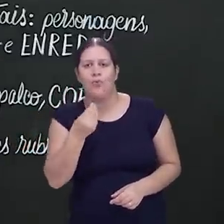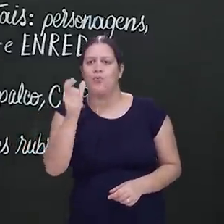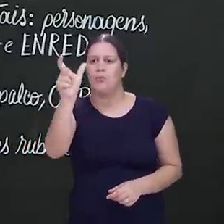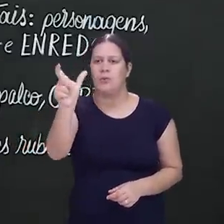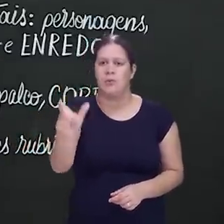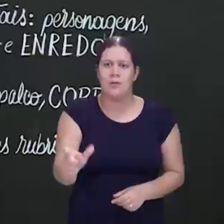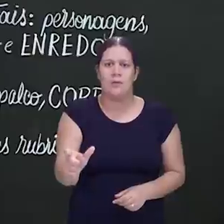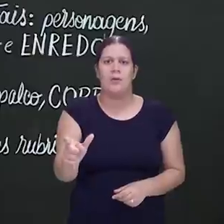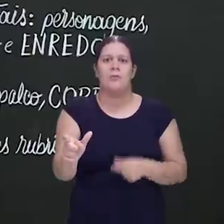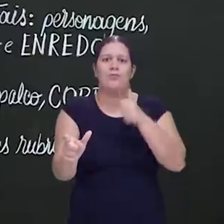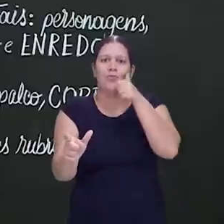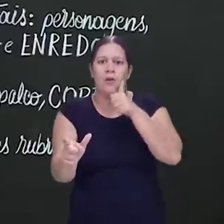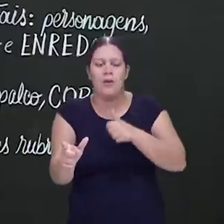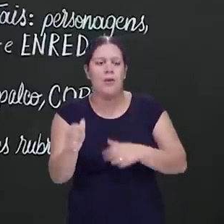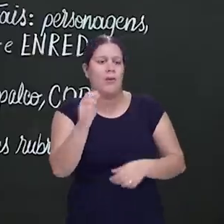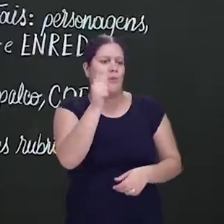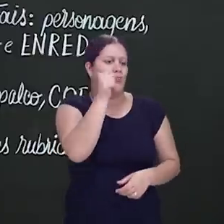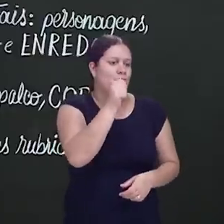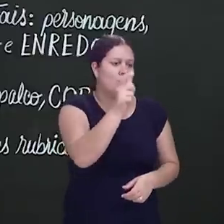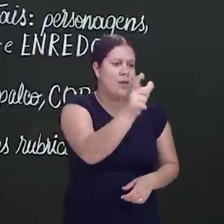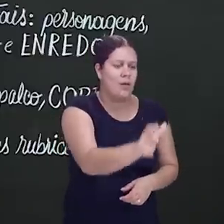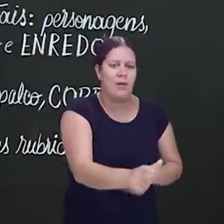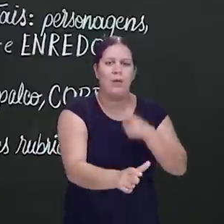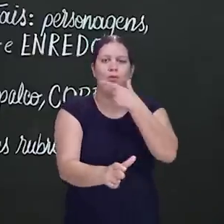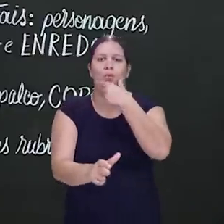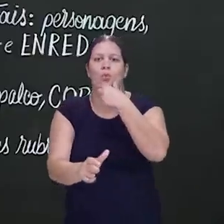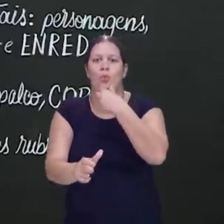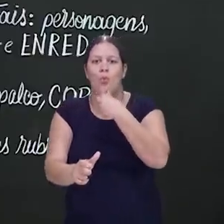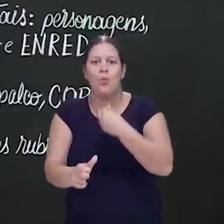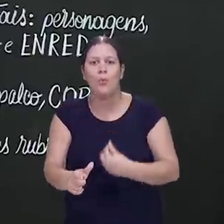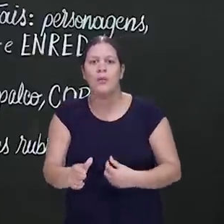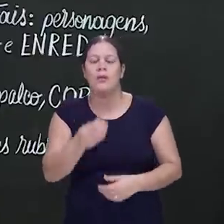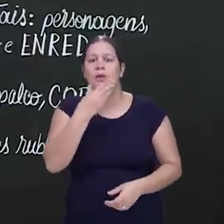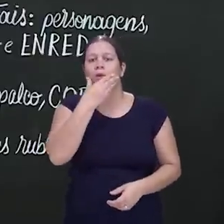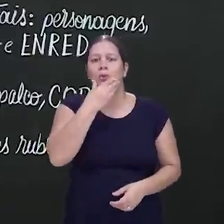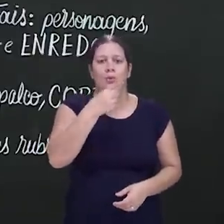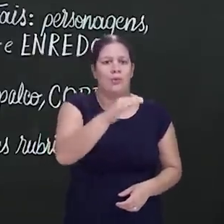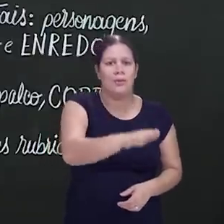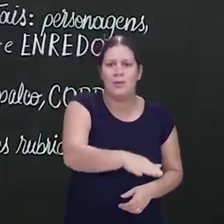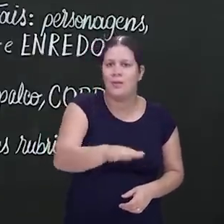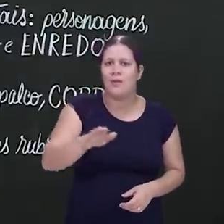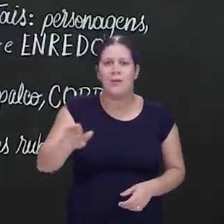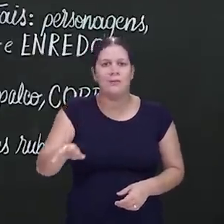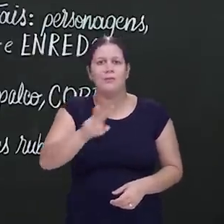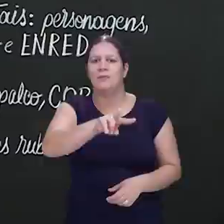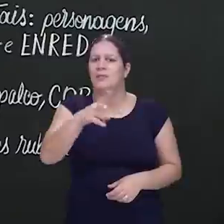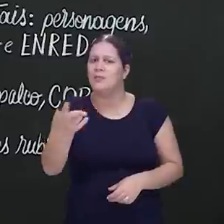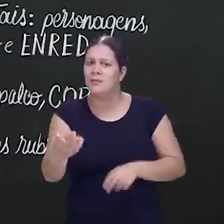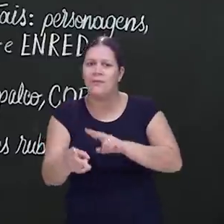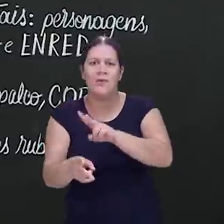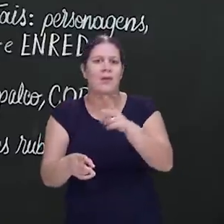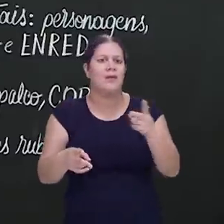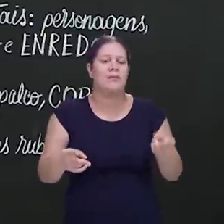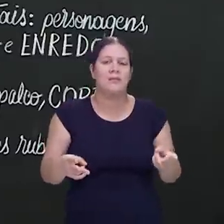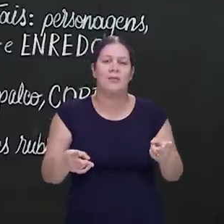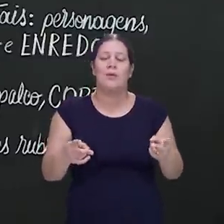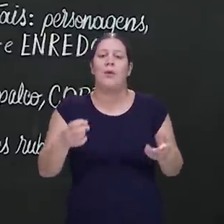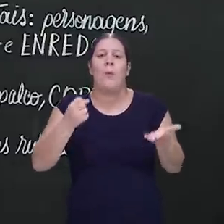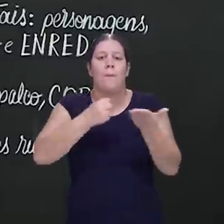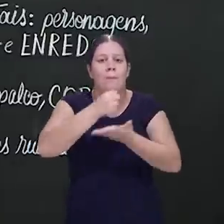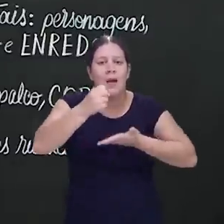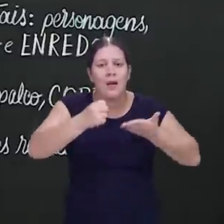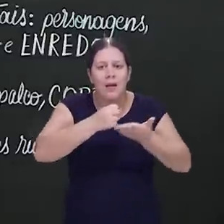mulher, uma mulher interprete o papel de um homem, um adulto interprete o papel de uma criança e vice-versa. Isso pode acontecer porque no teatro o elemento básico